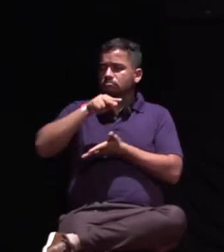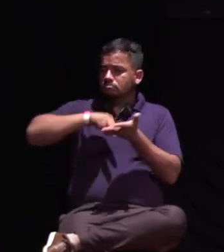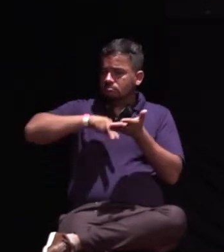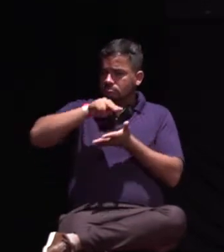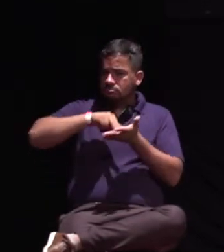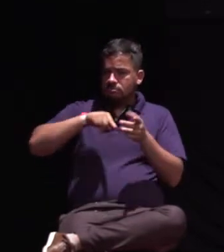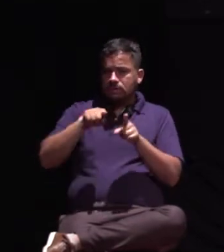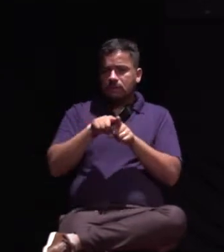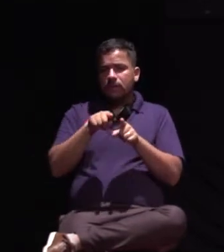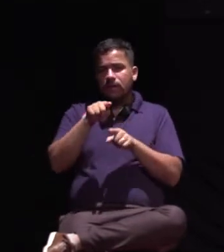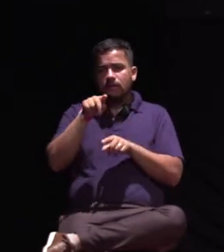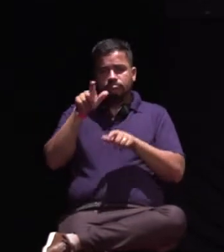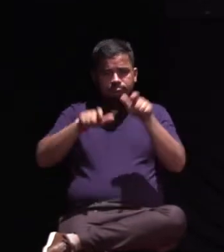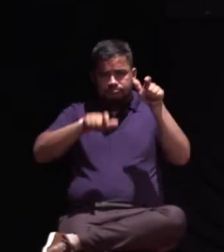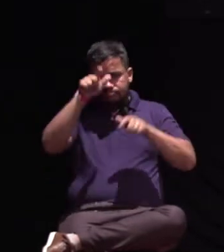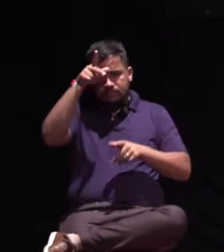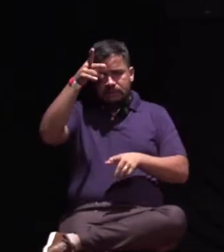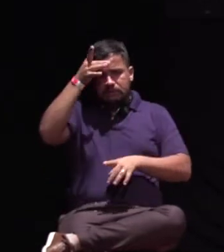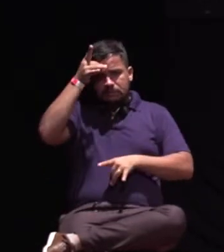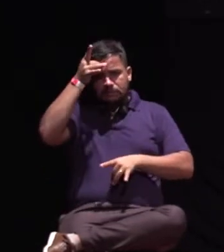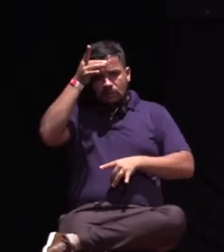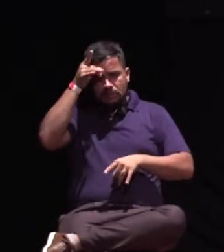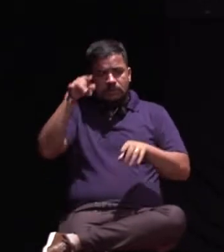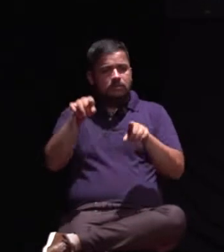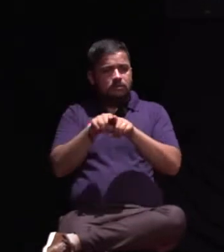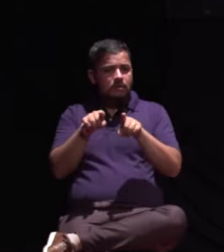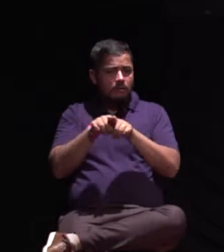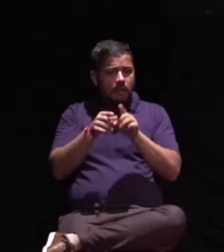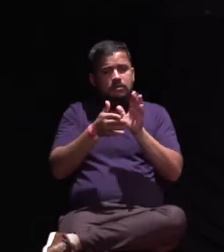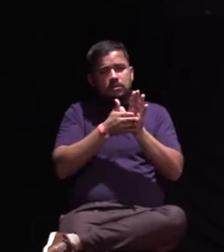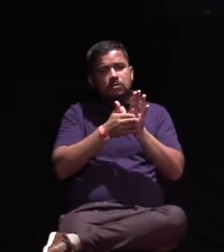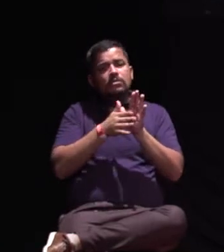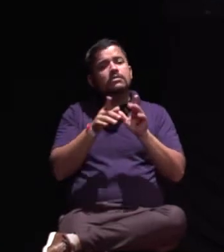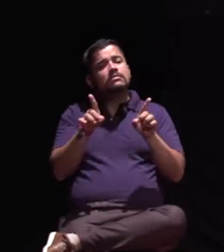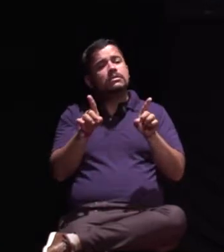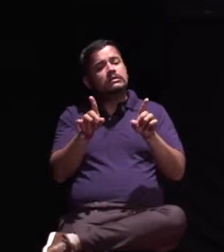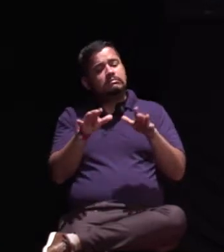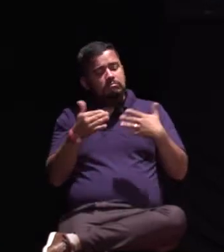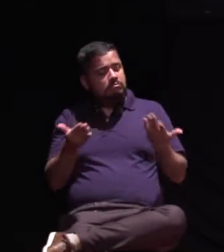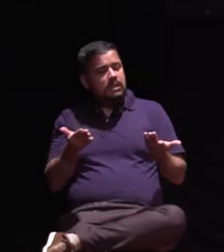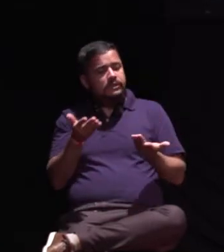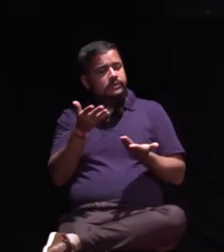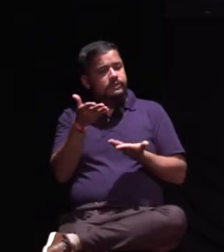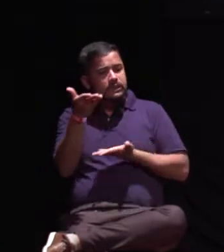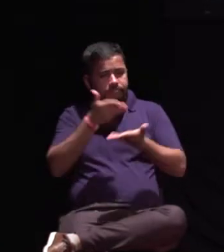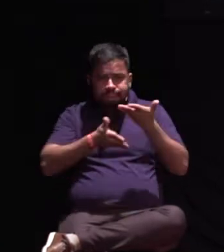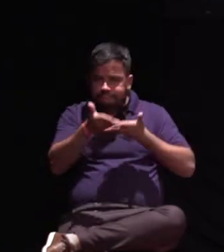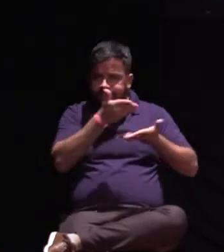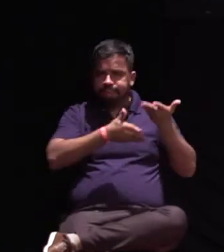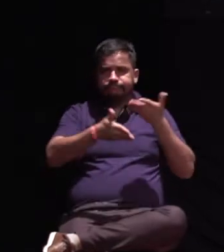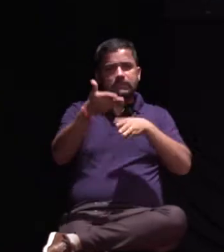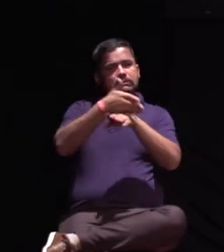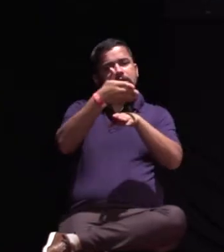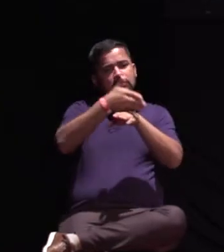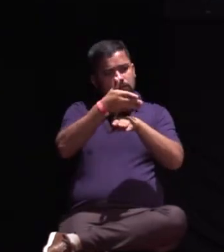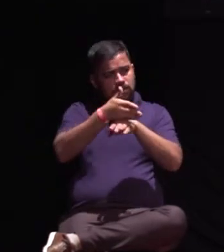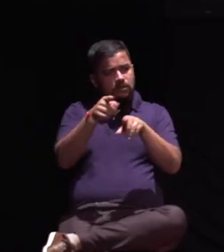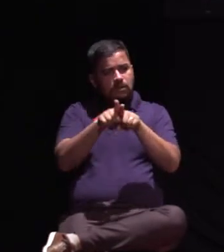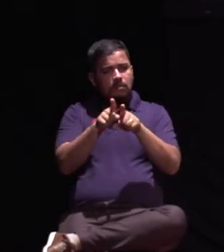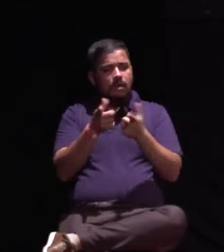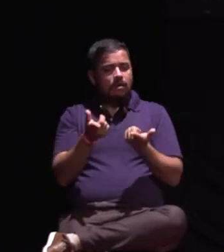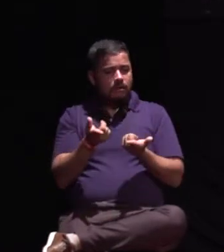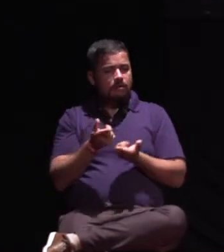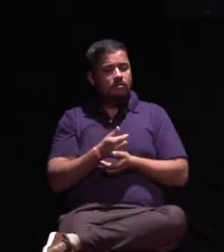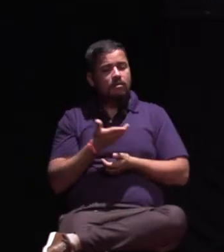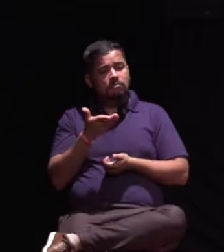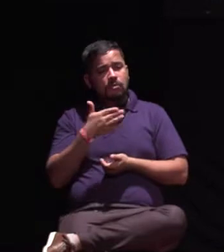dos performers que estão envolvidos nessas propostas, mas também da participação do público, e com essa relação ao público.